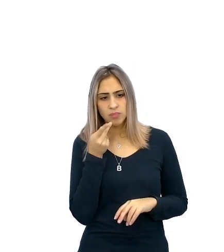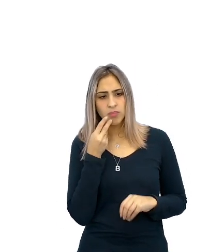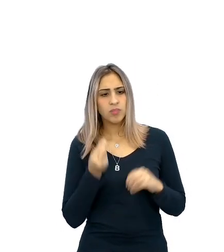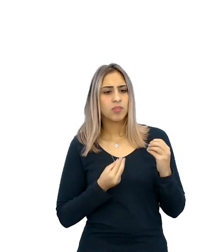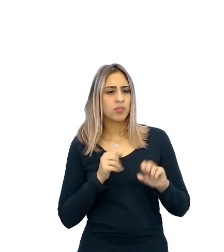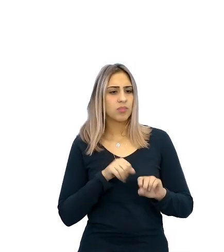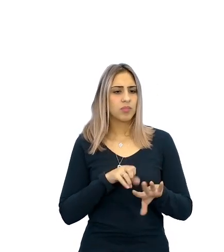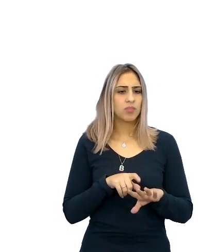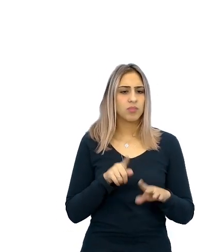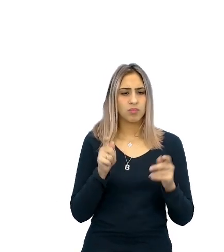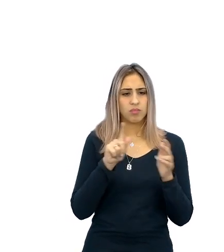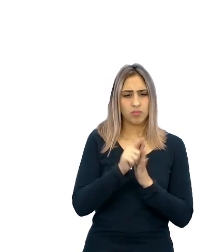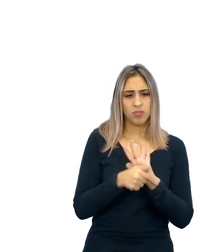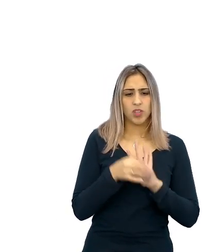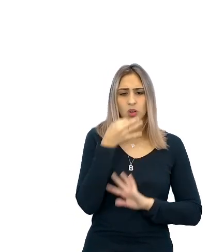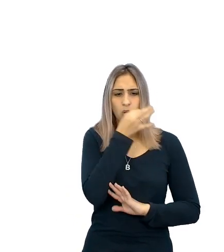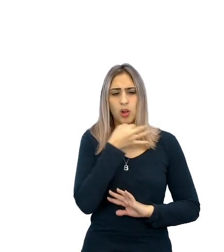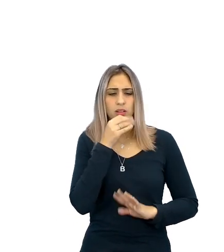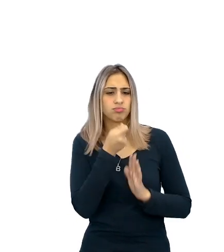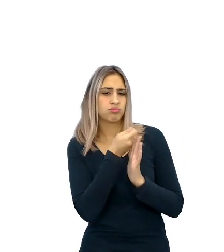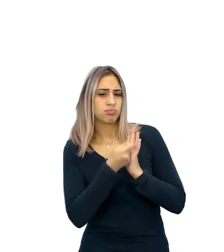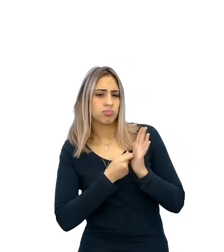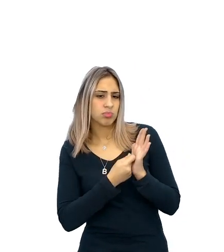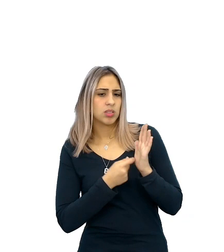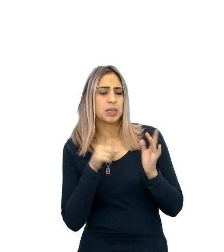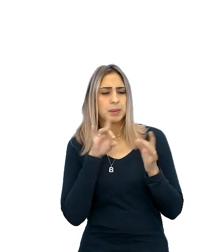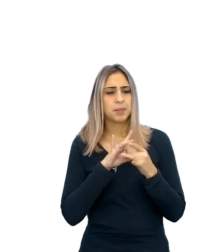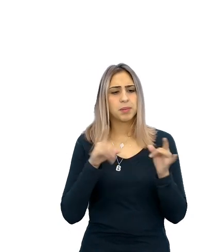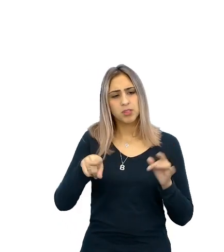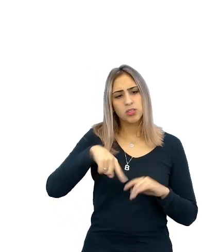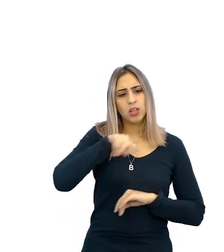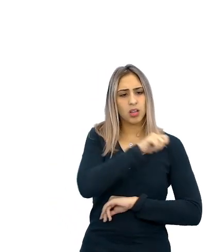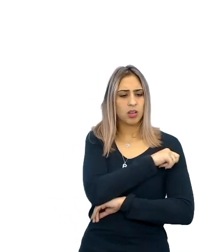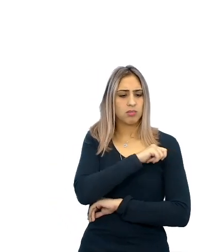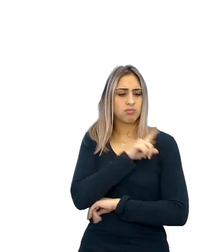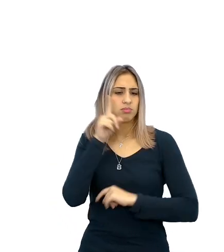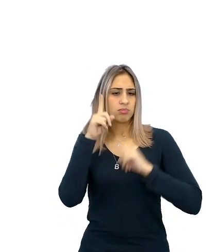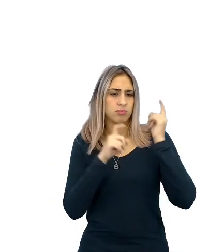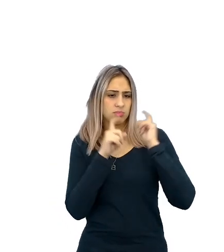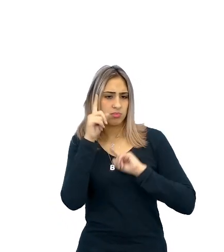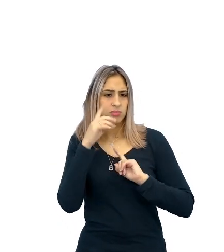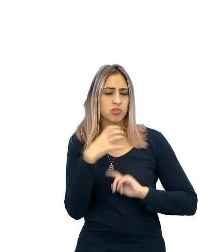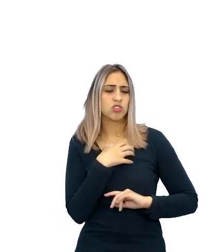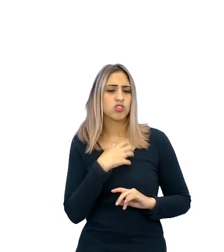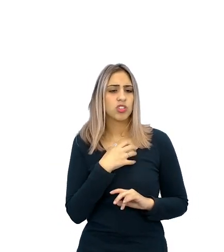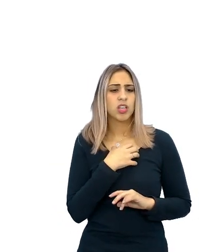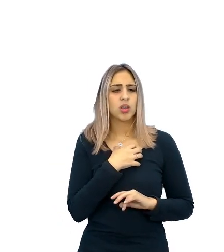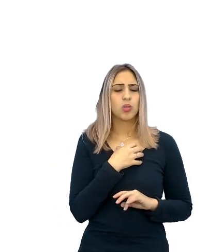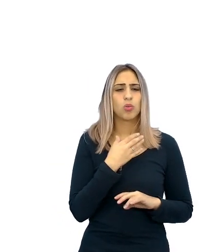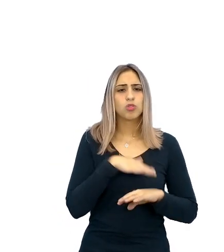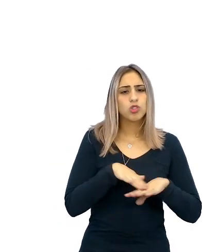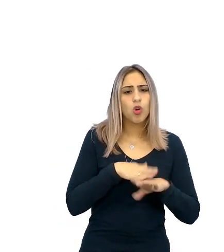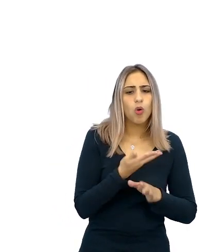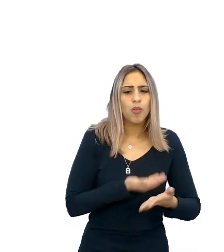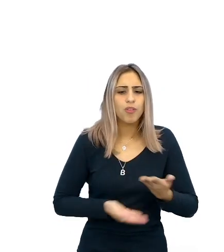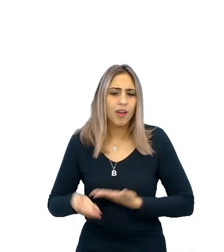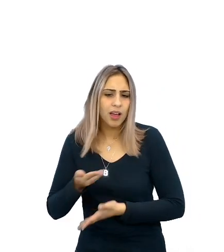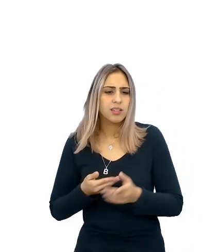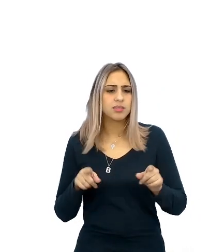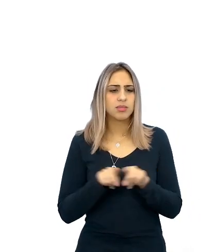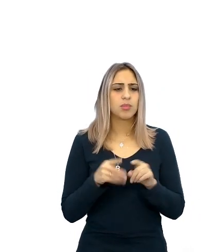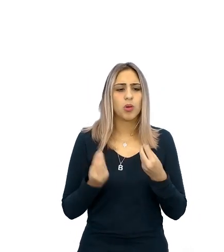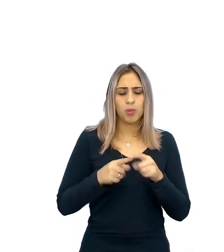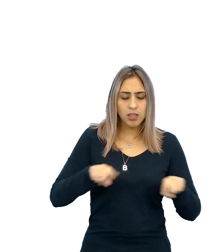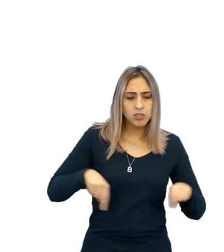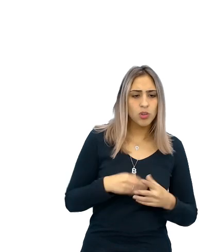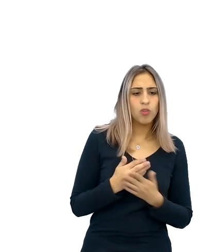possível ensinar esses gêneros orais ou escritos, os estudantes, de maneira que eles possam expressar-se oralmente também na